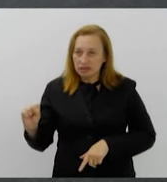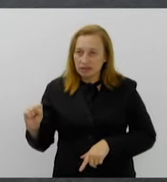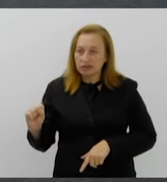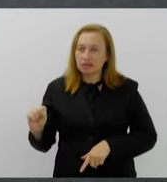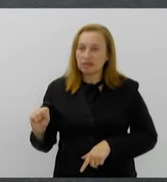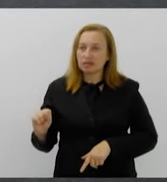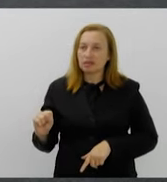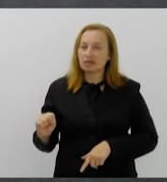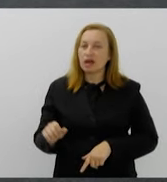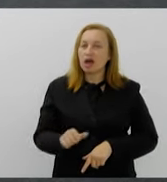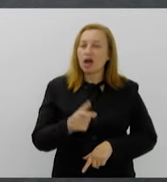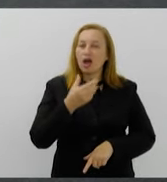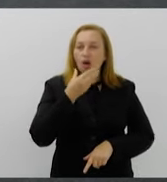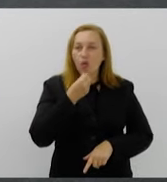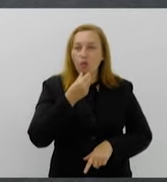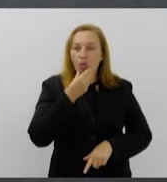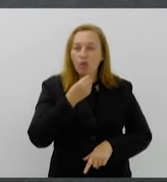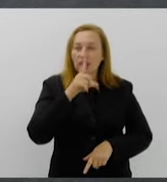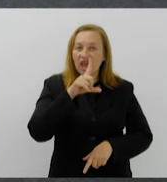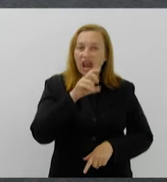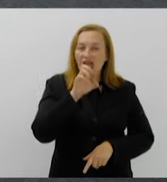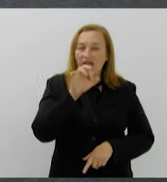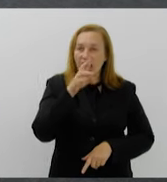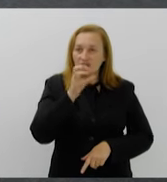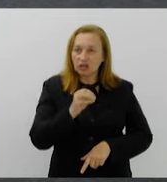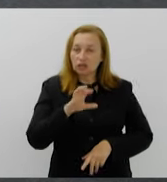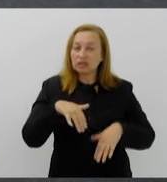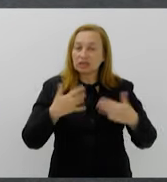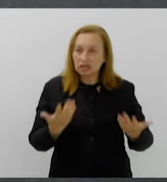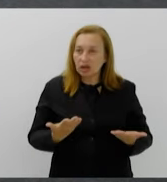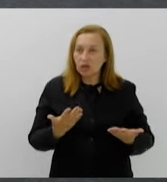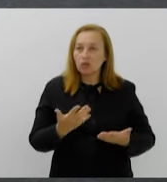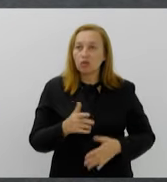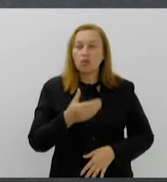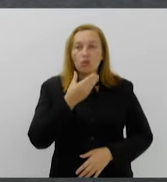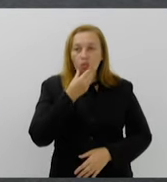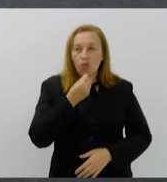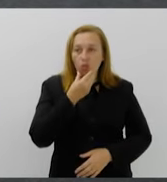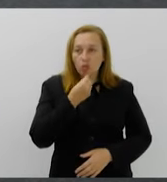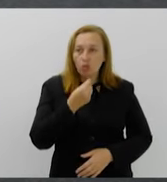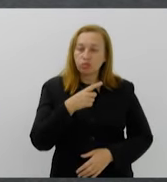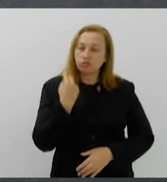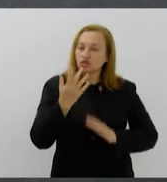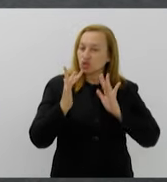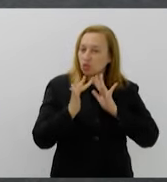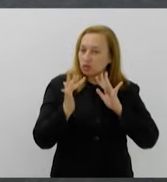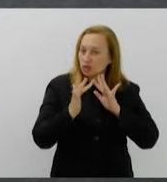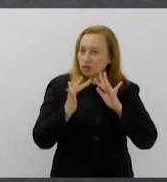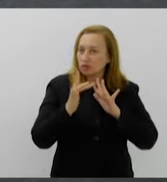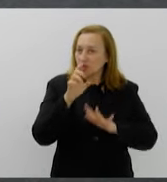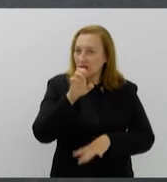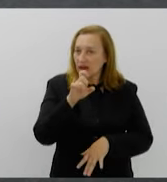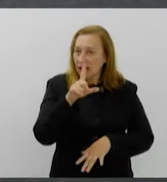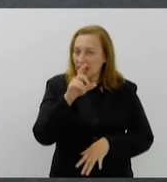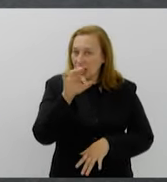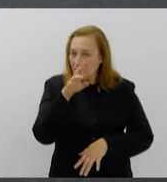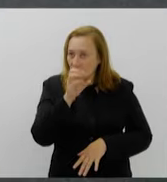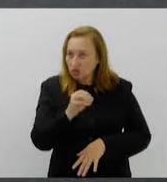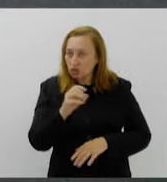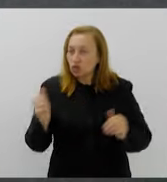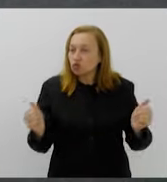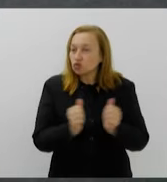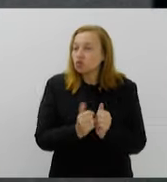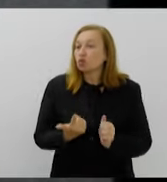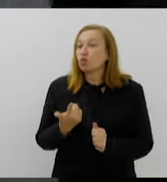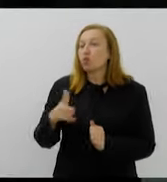de Caral então o de mora Nós entramos em contato com ele quando junto com